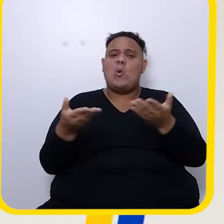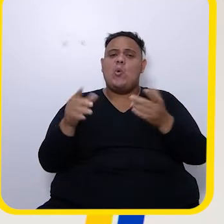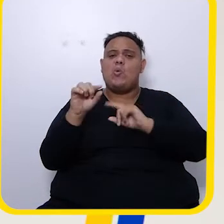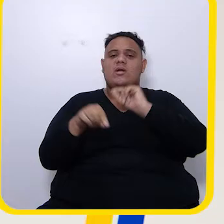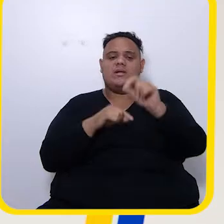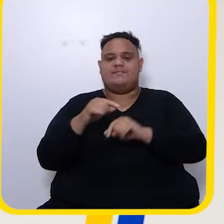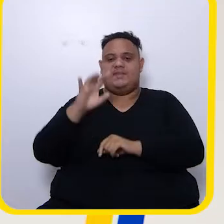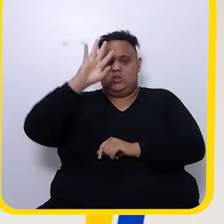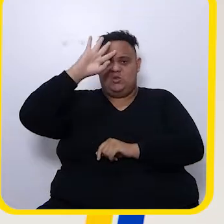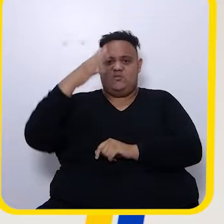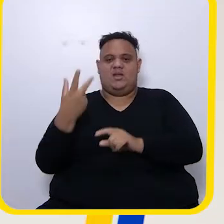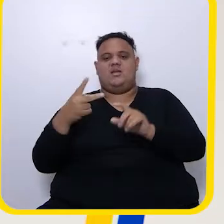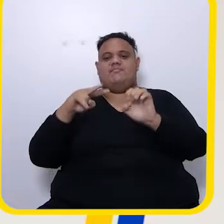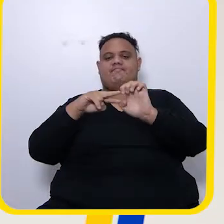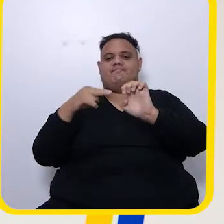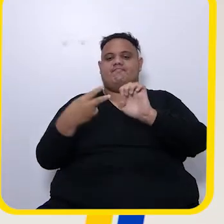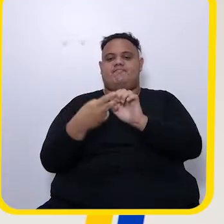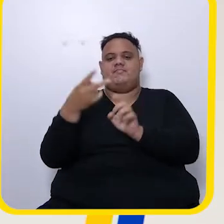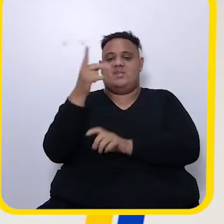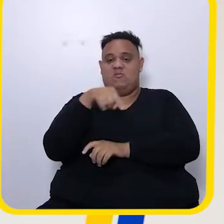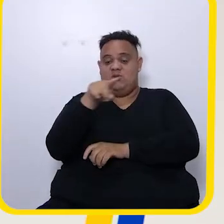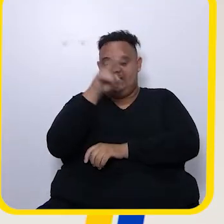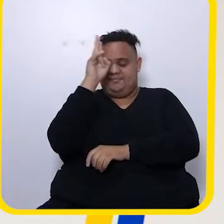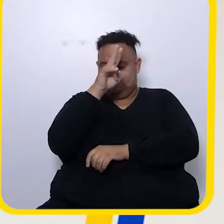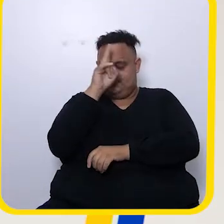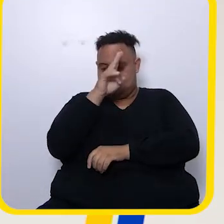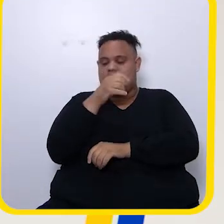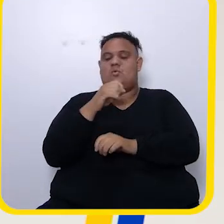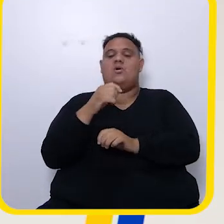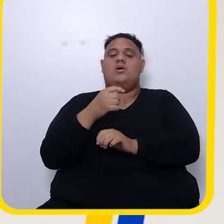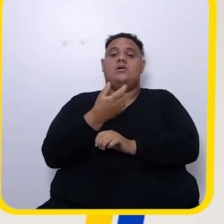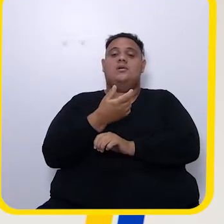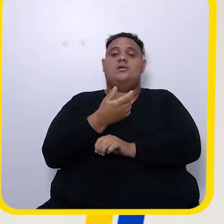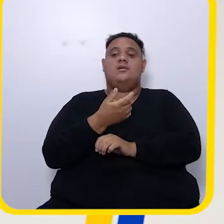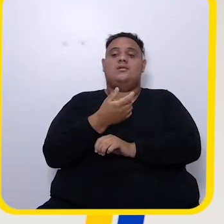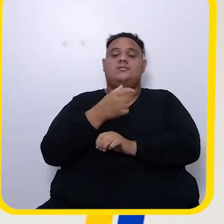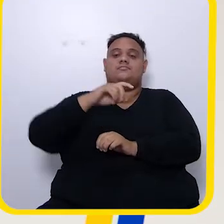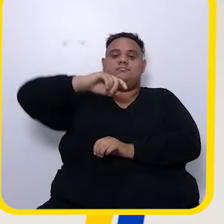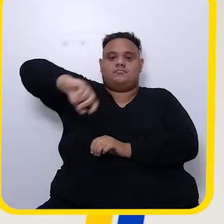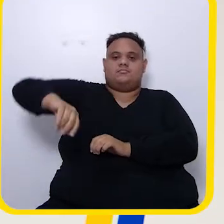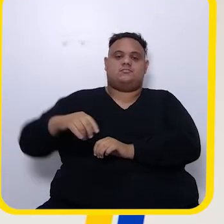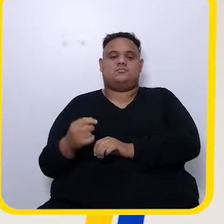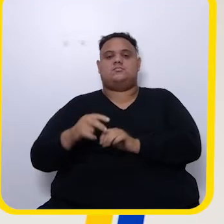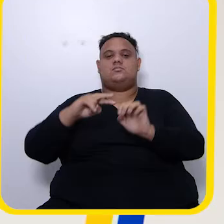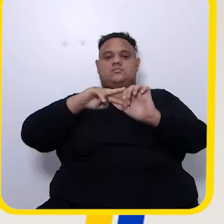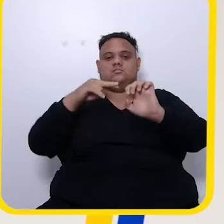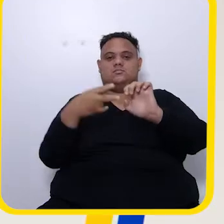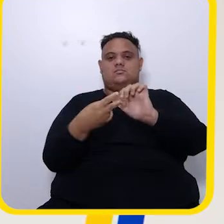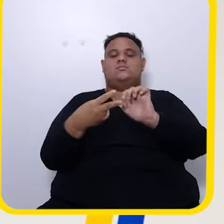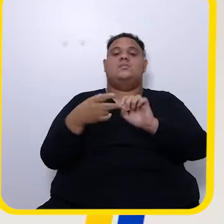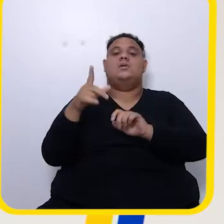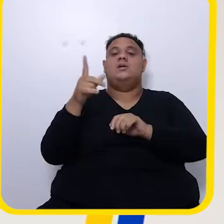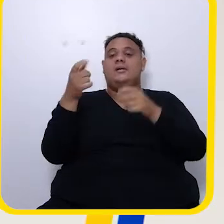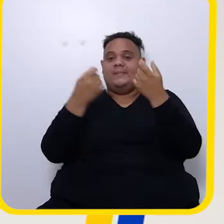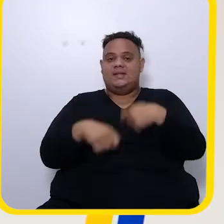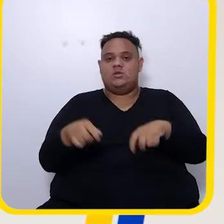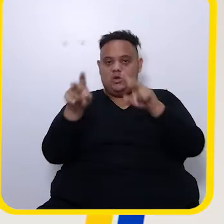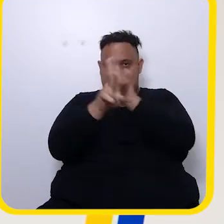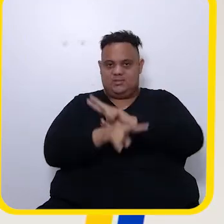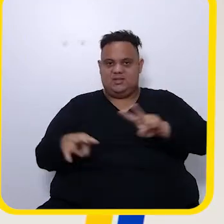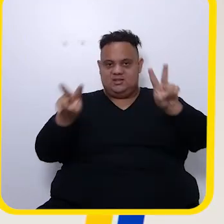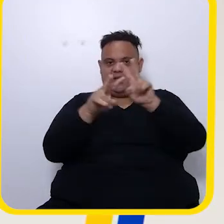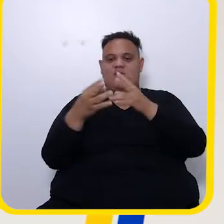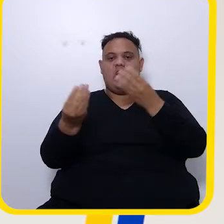resolver essa equação. Lembrando que, como é uma equação fracionária, eu tenho que observar sempre a condição